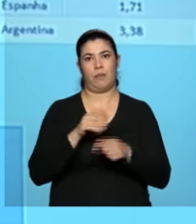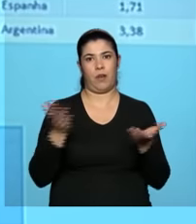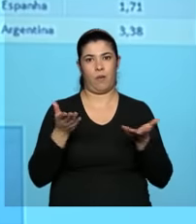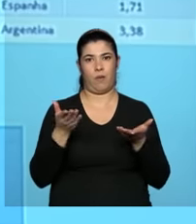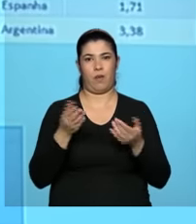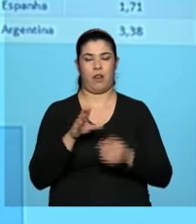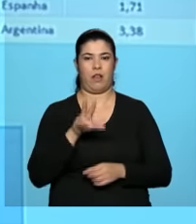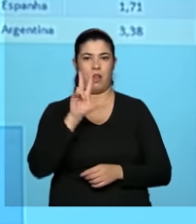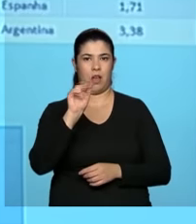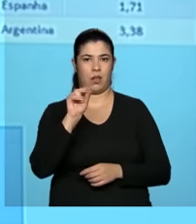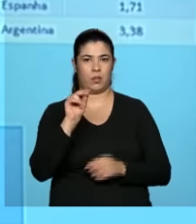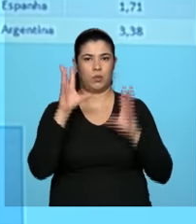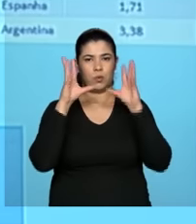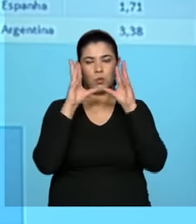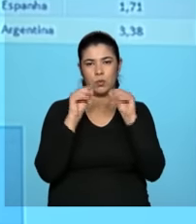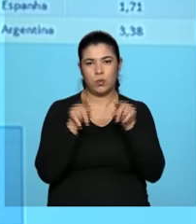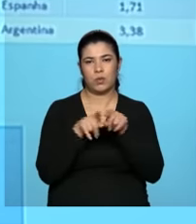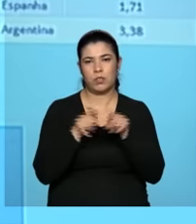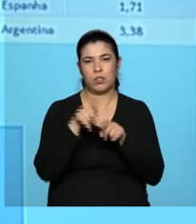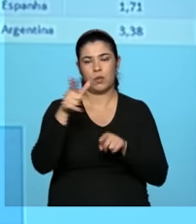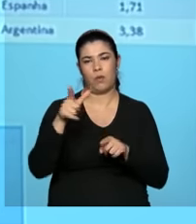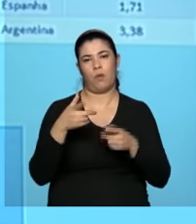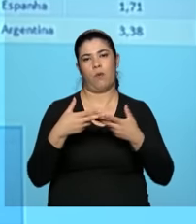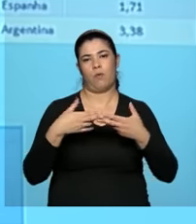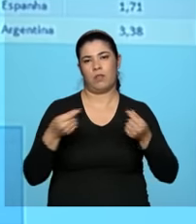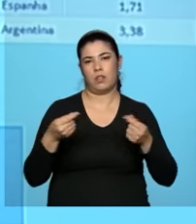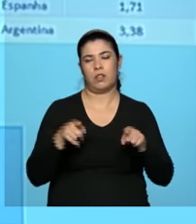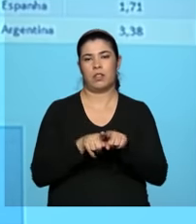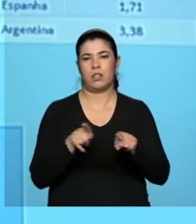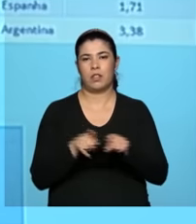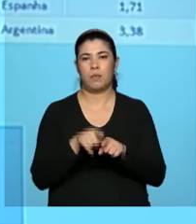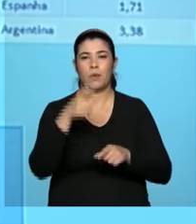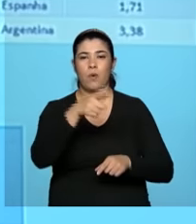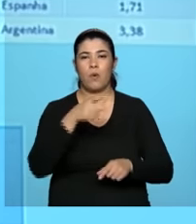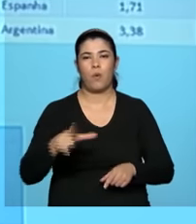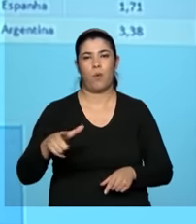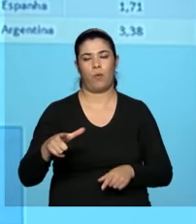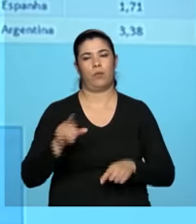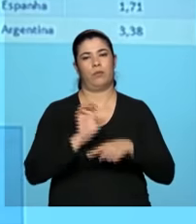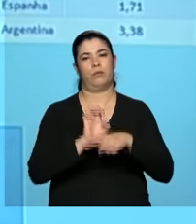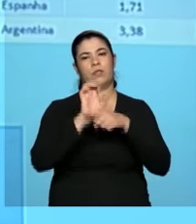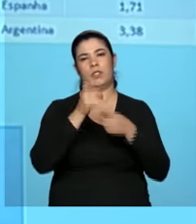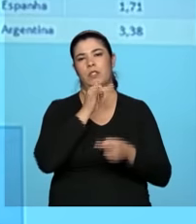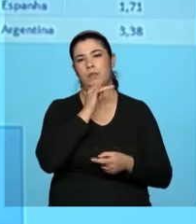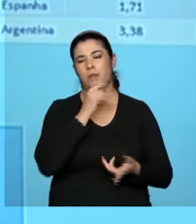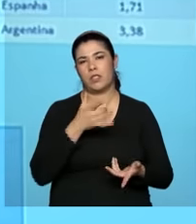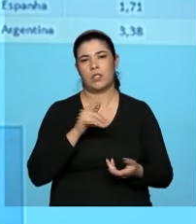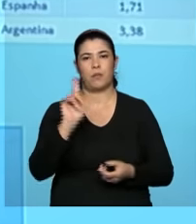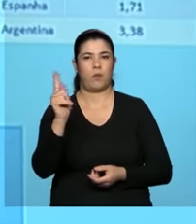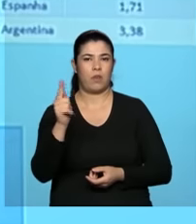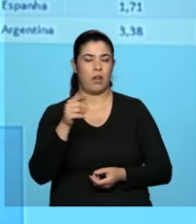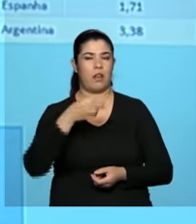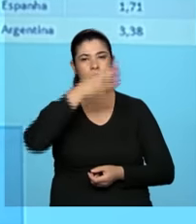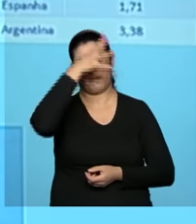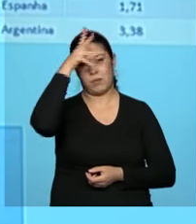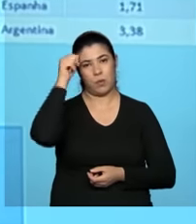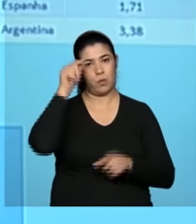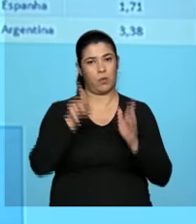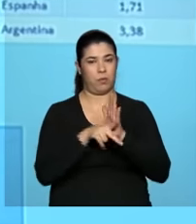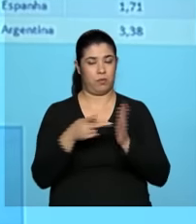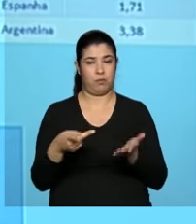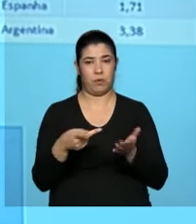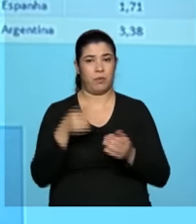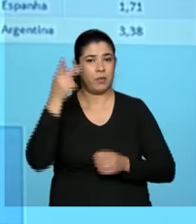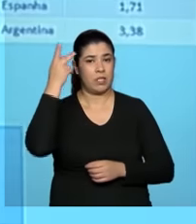forte em Pará, Maranhão e Goiás, mas ainda temos estados que estão aquém do desejável, como o próprio estado de São Paulo,